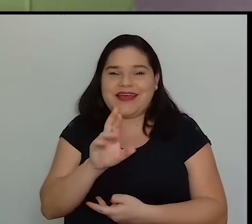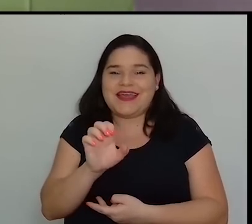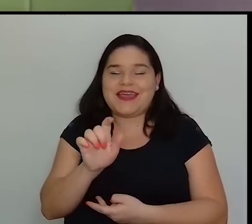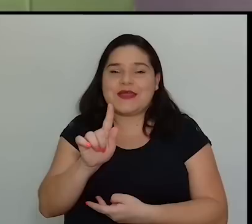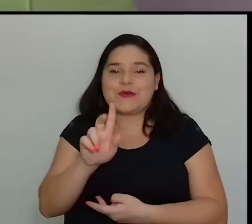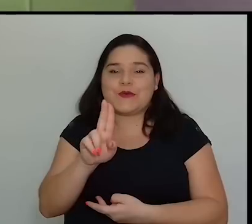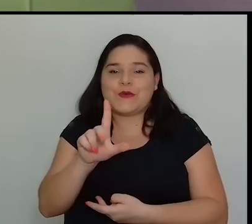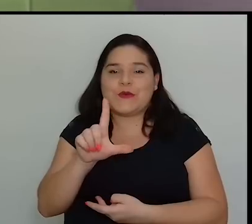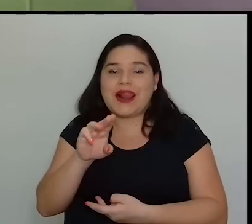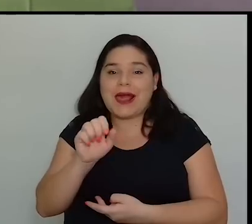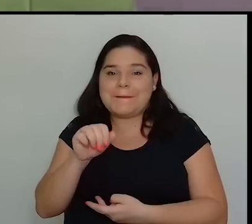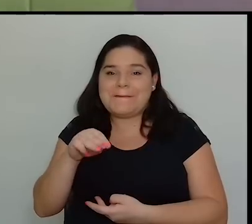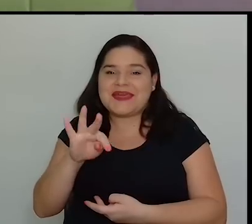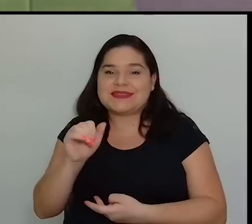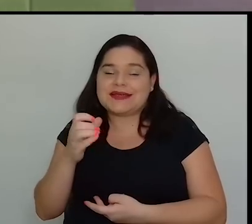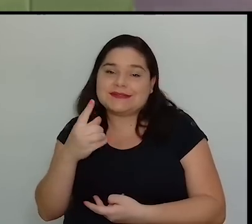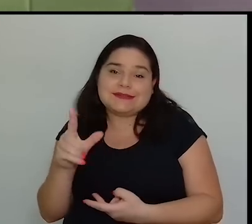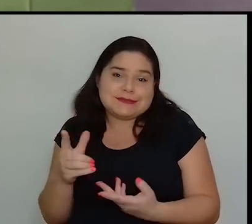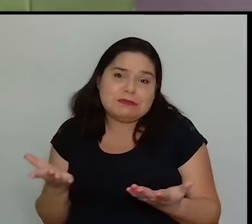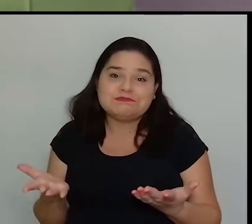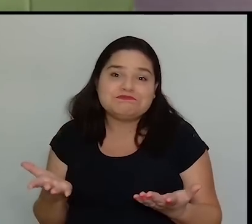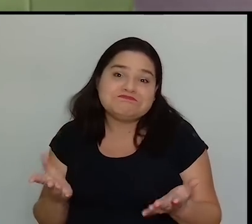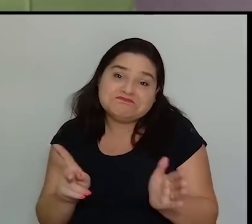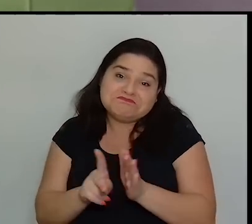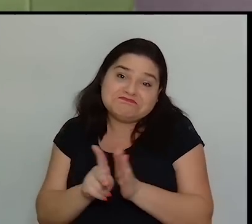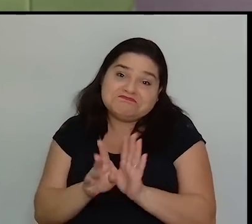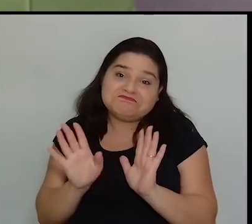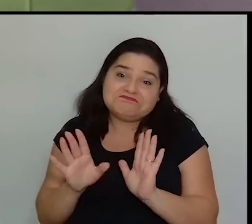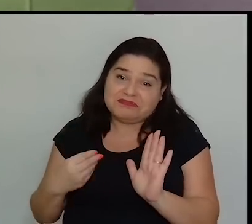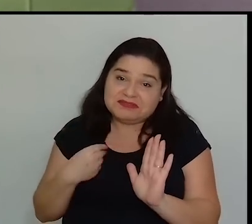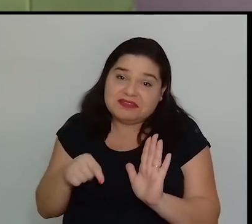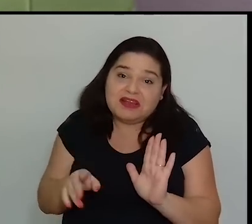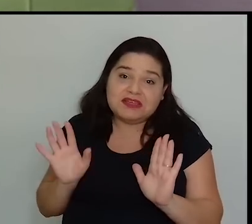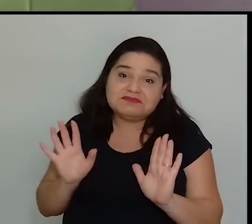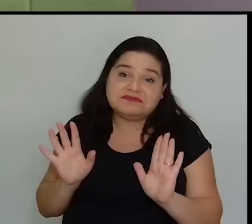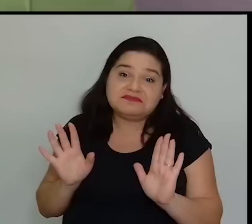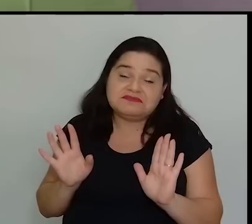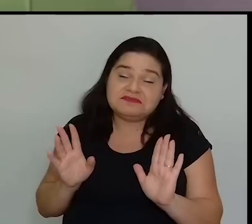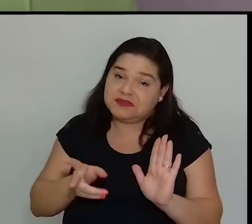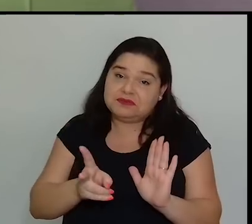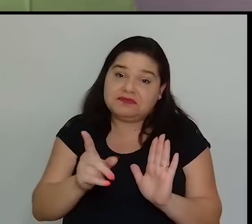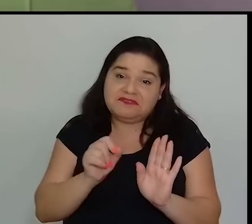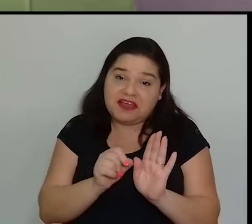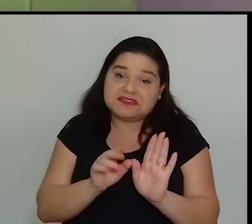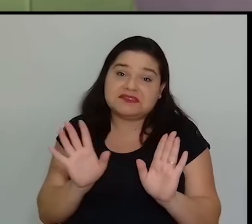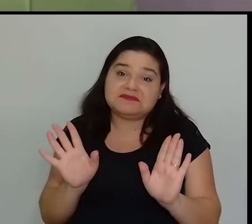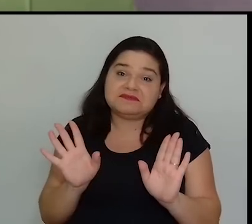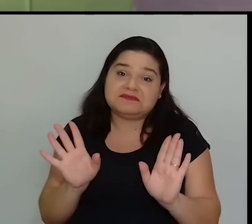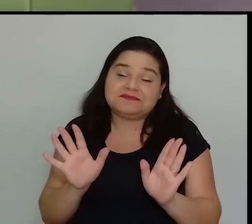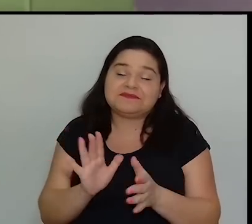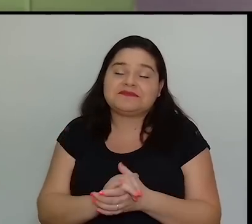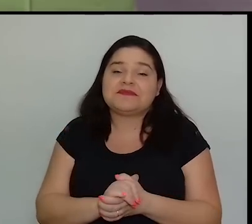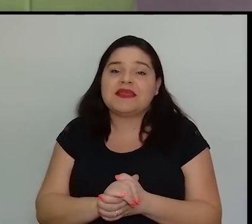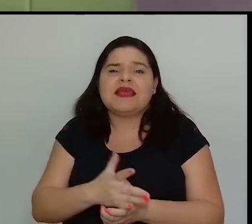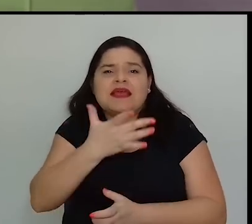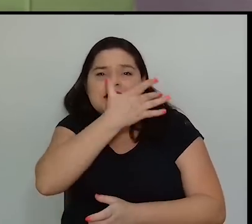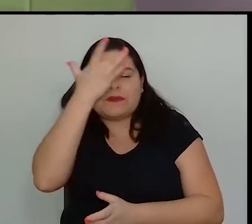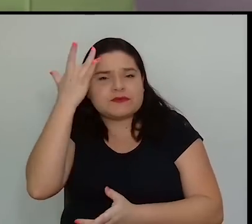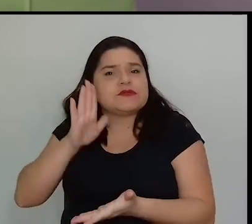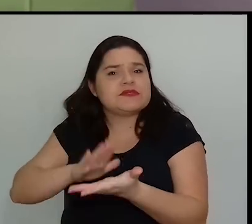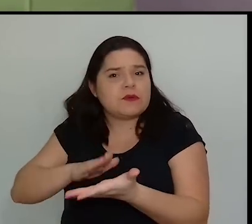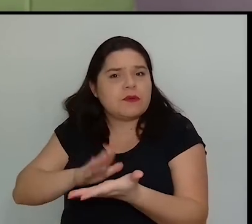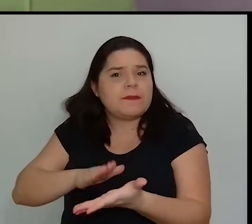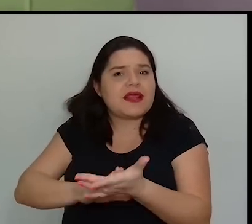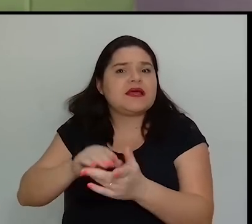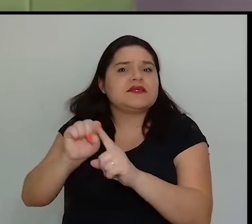adoro alto regulamentação outro regulamentação vai funcionar e as pessoas são cobradas